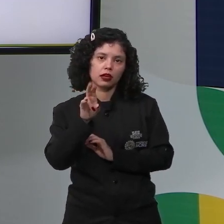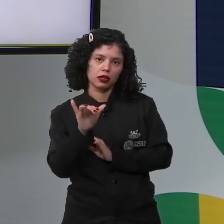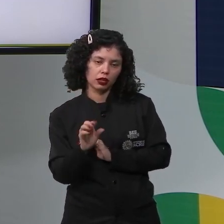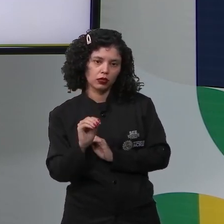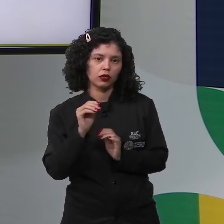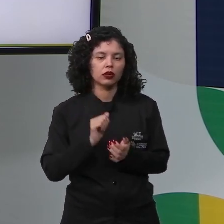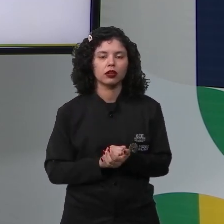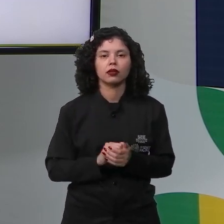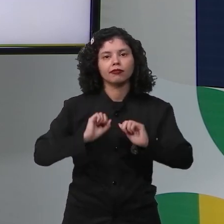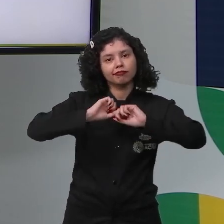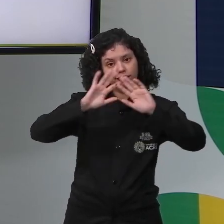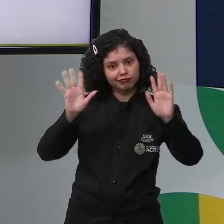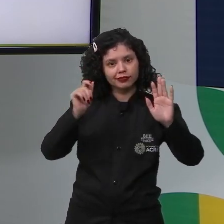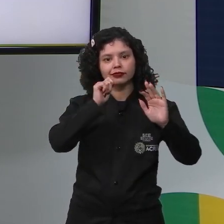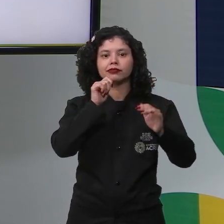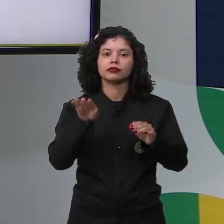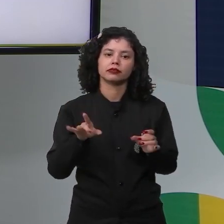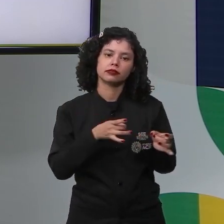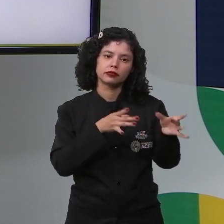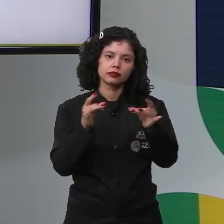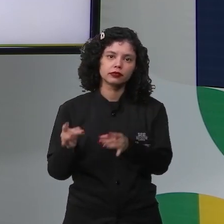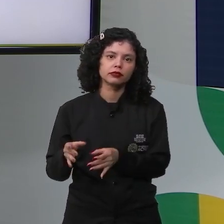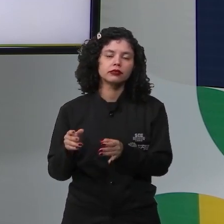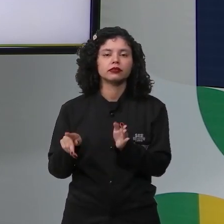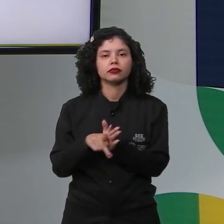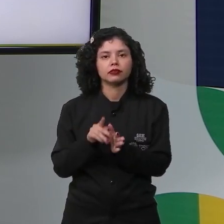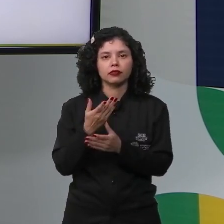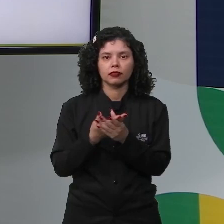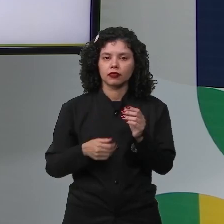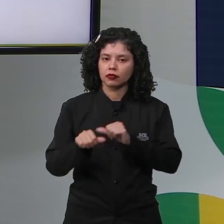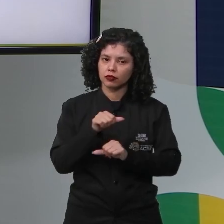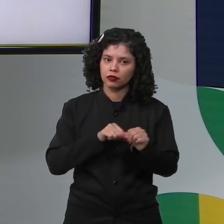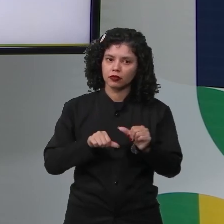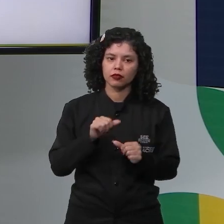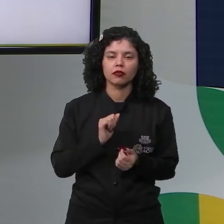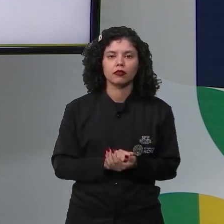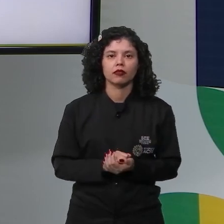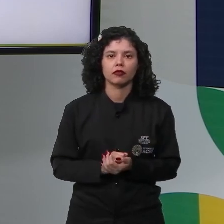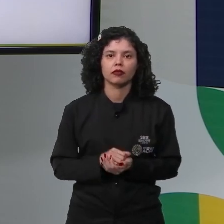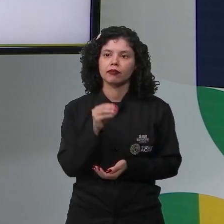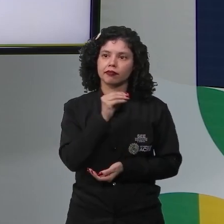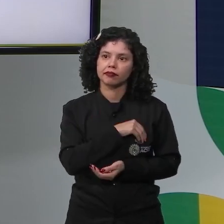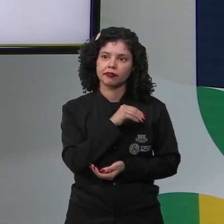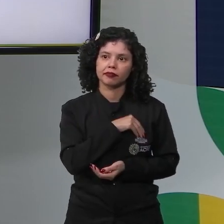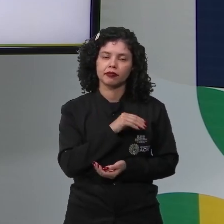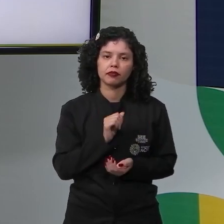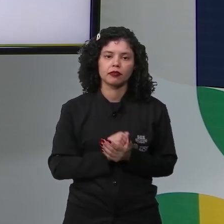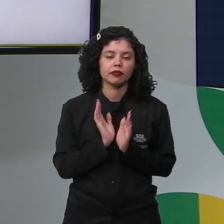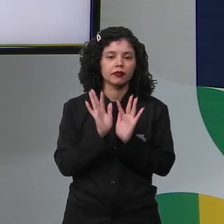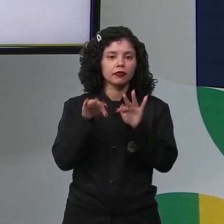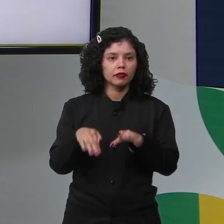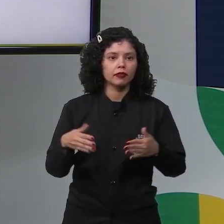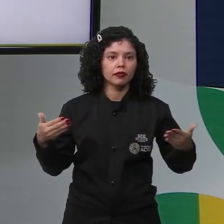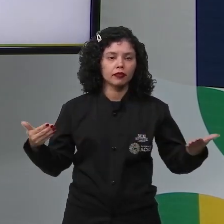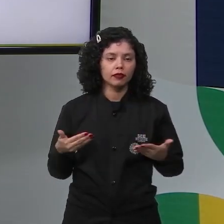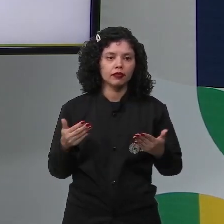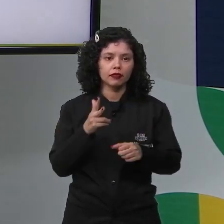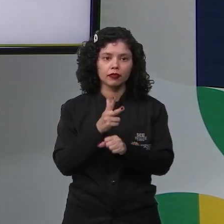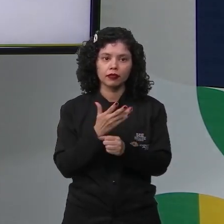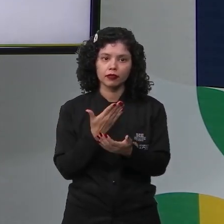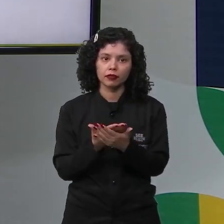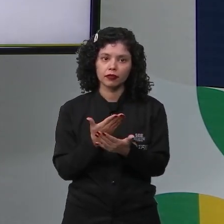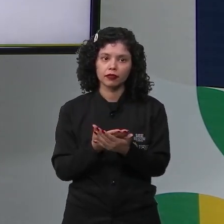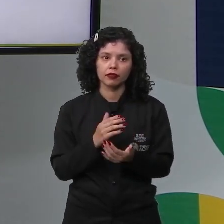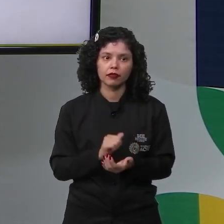que, obviamente, vende a sua mão de obra em troca de um salário. E para finalizar essa